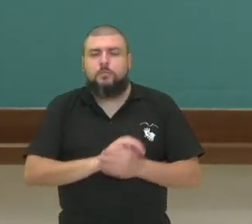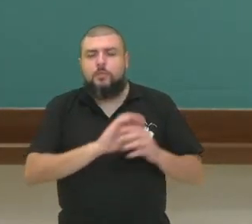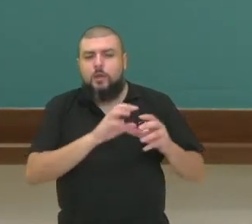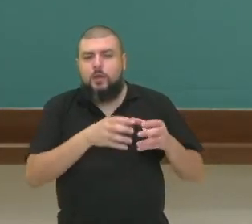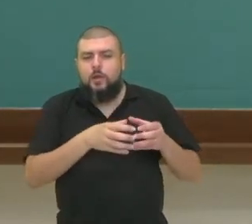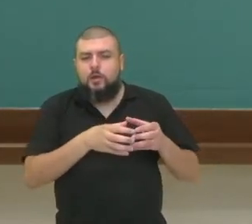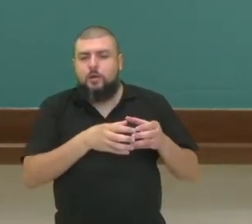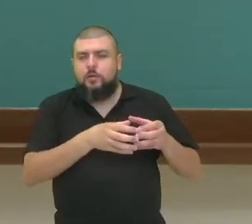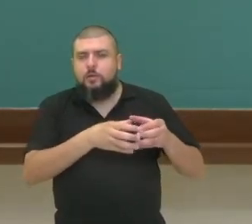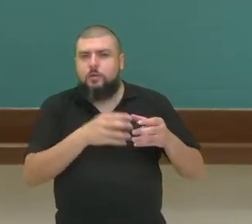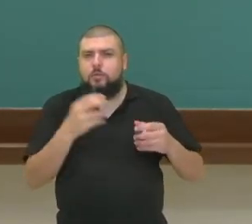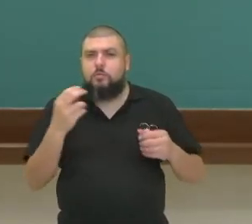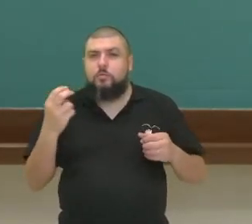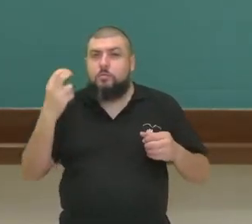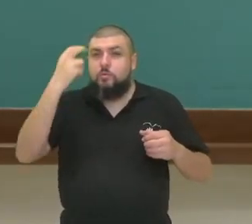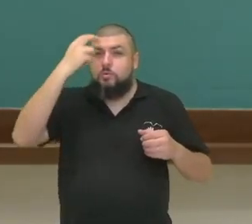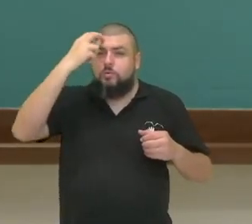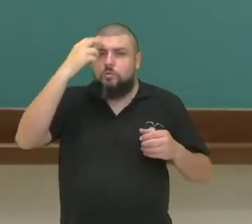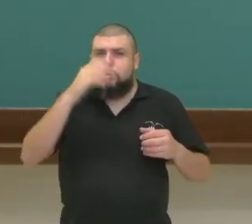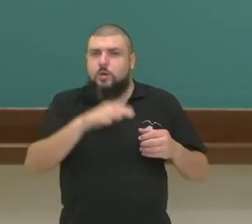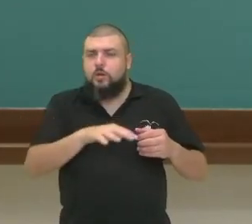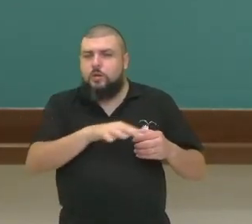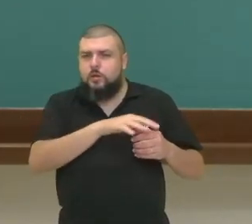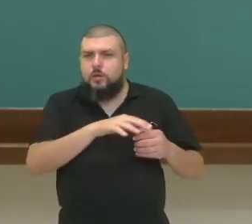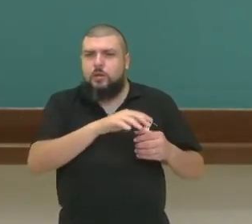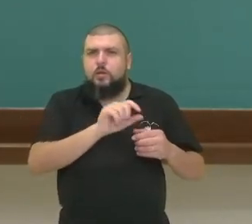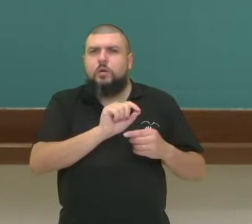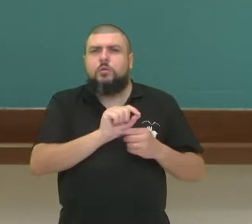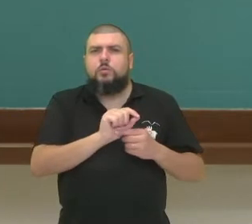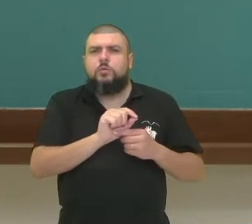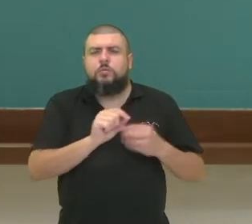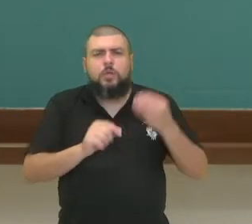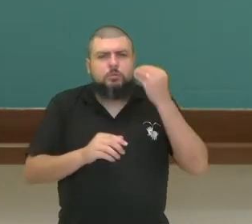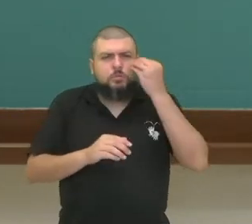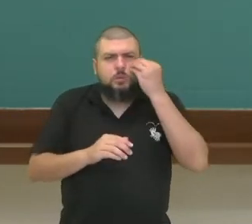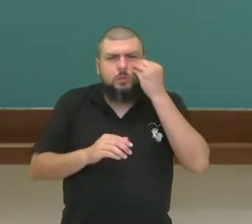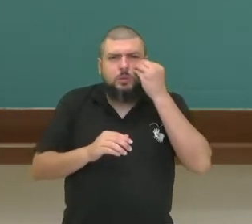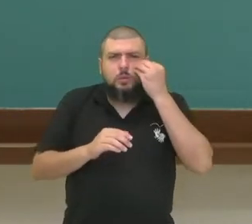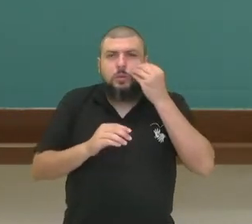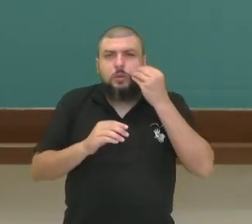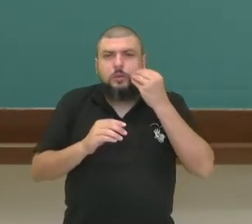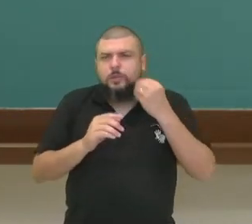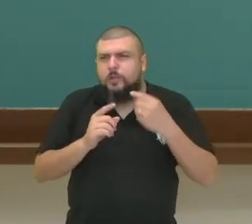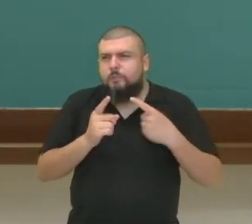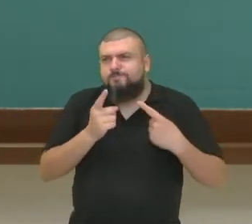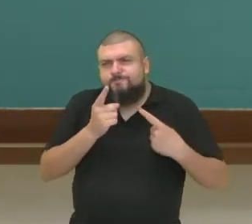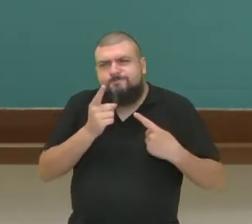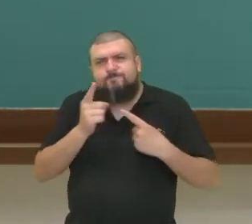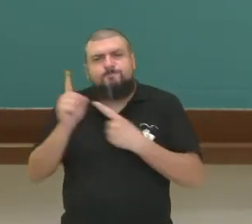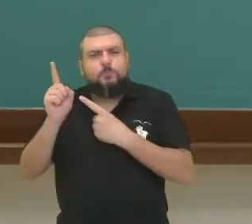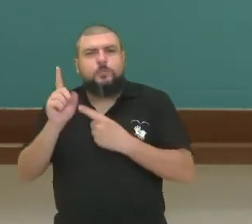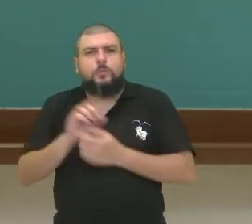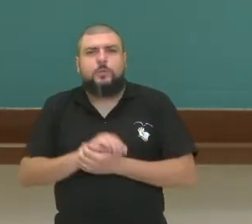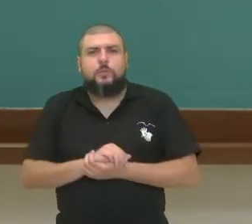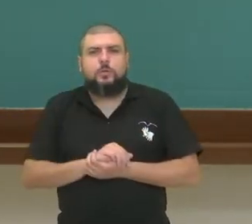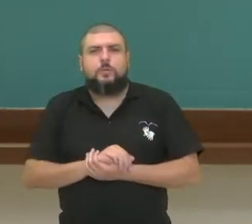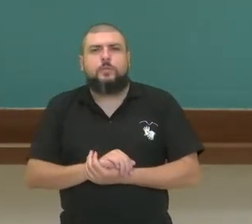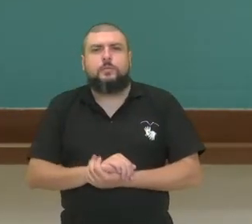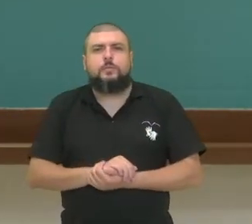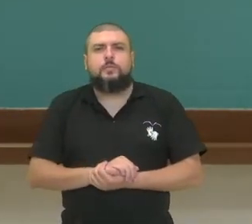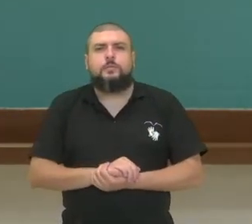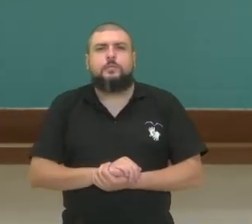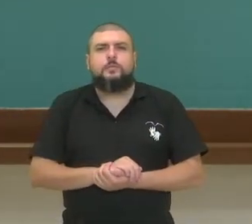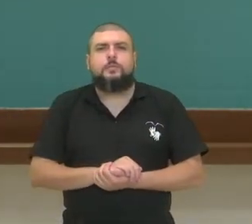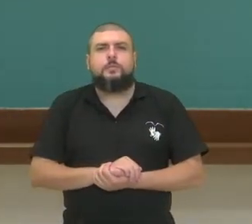também a contestar fortemente o serviço militar, o qual ela foi bastante vitimizada pelos mecanismos de repressão